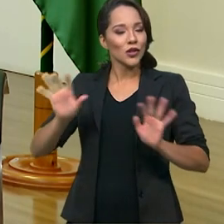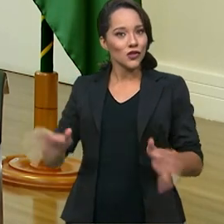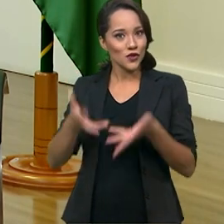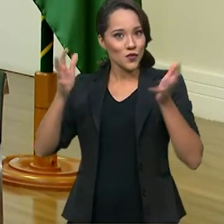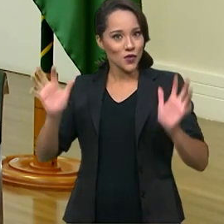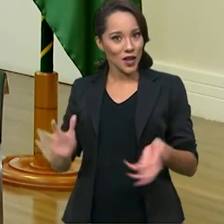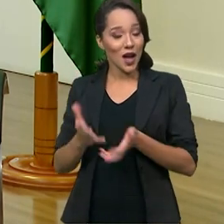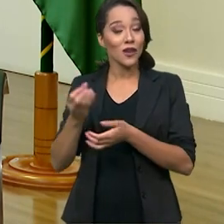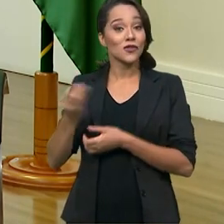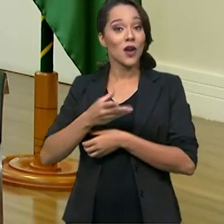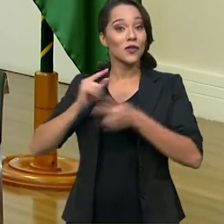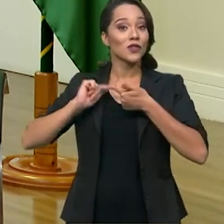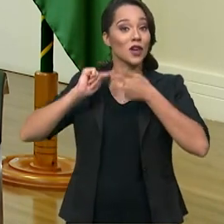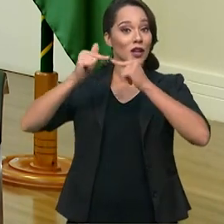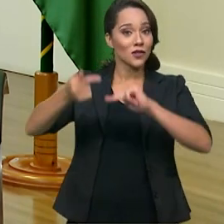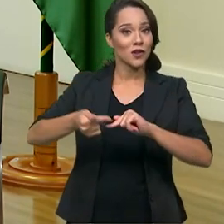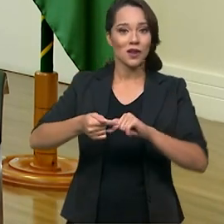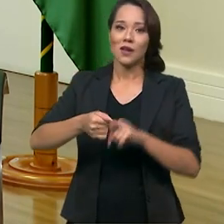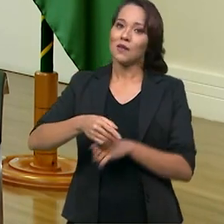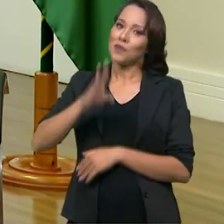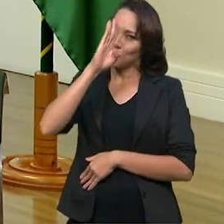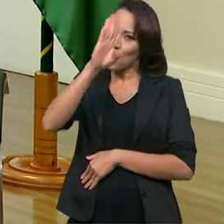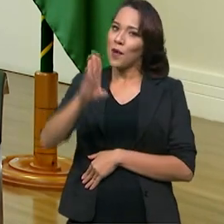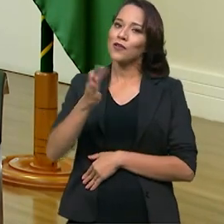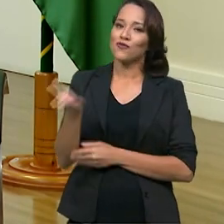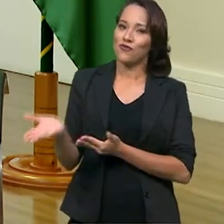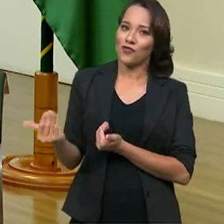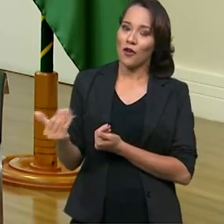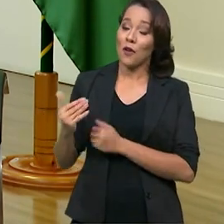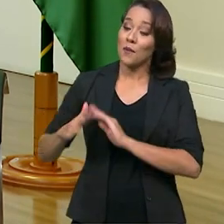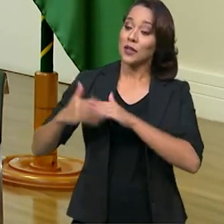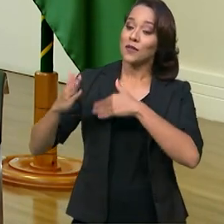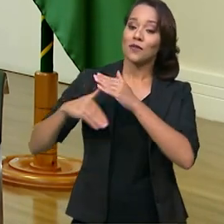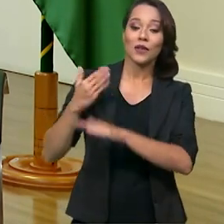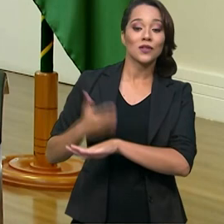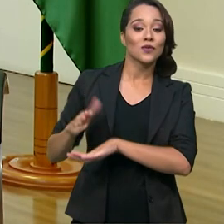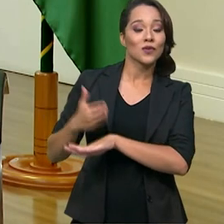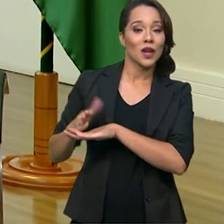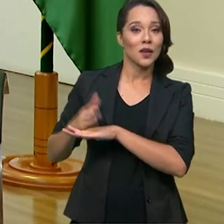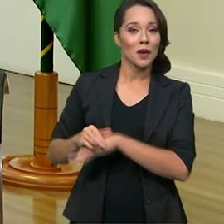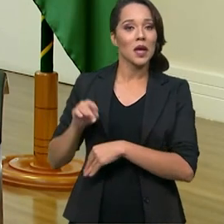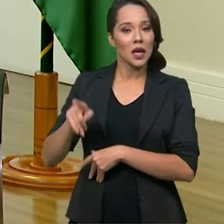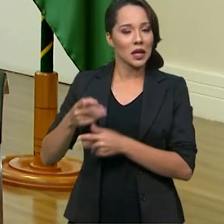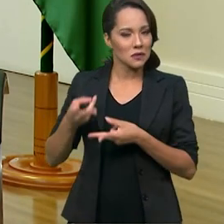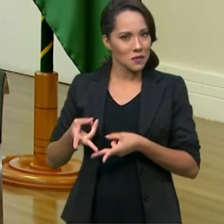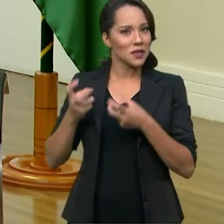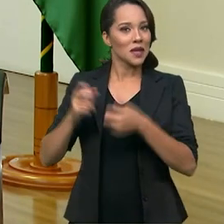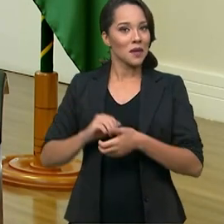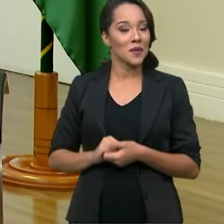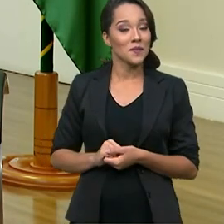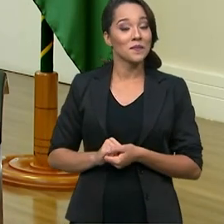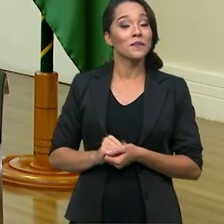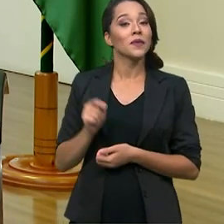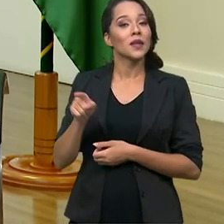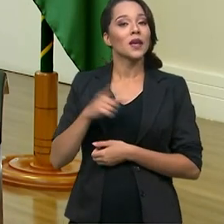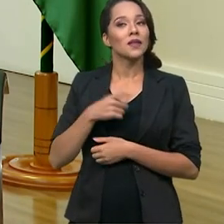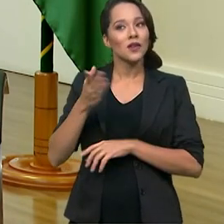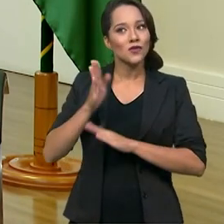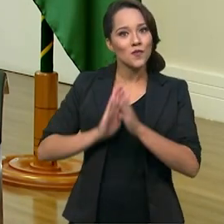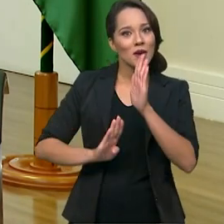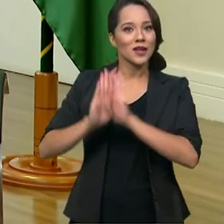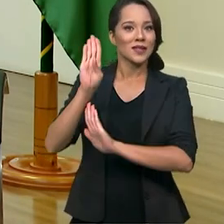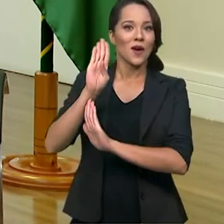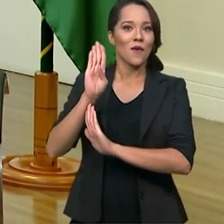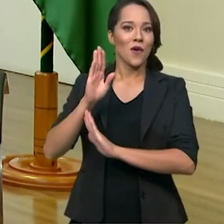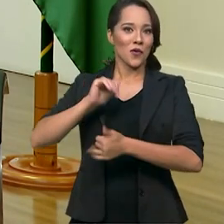novas gerações, especialmente os nossos jovens, para desenvolver essas práticas esportivas e que eles percebam, né, através da superação